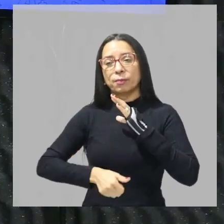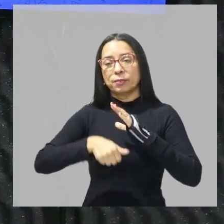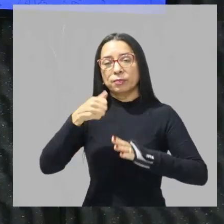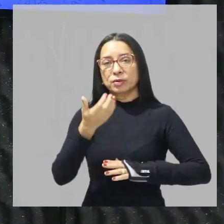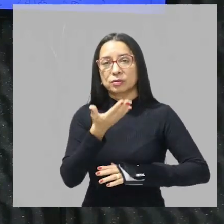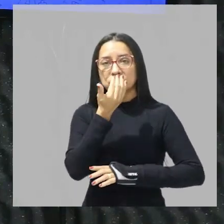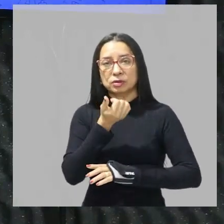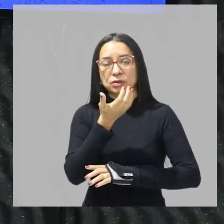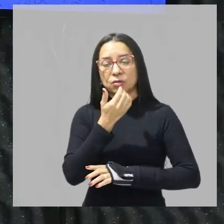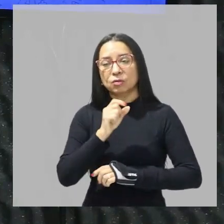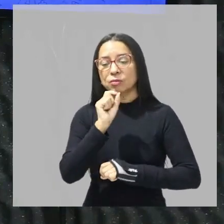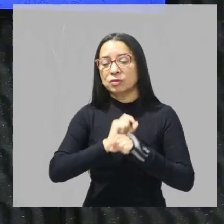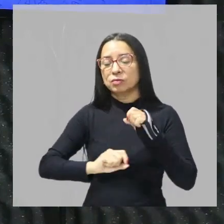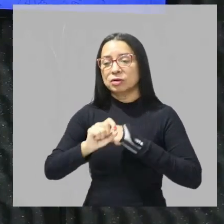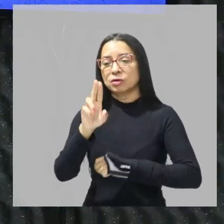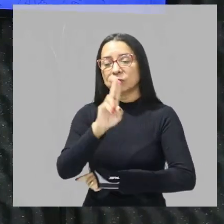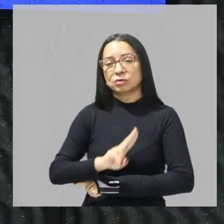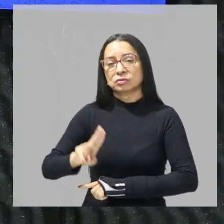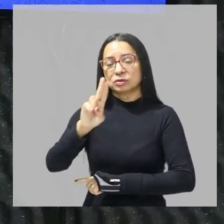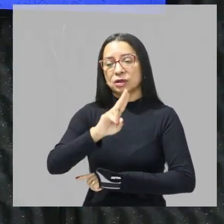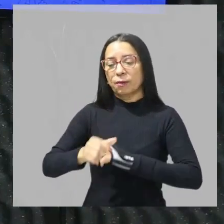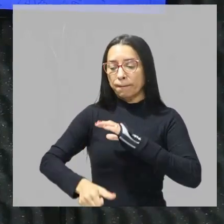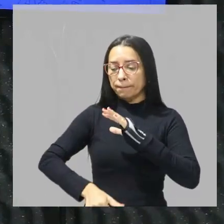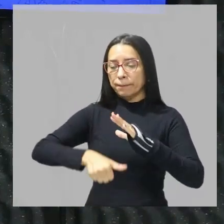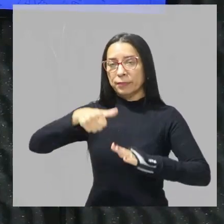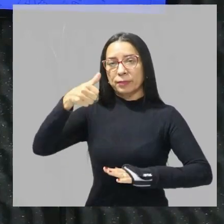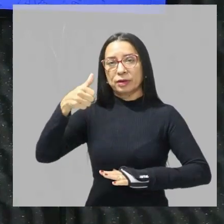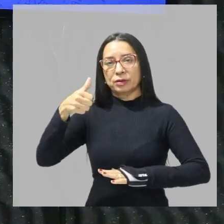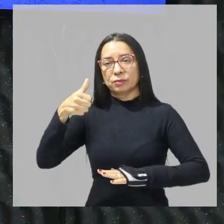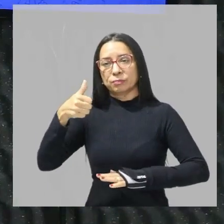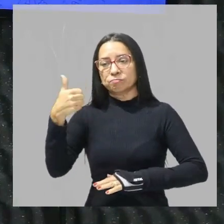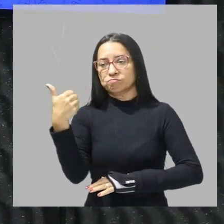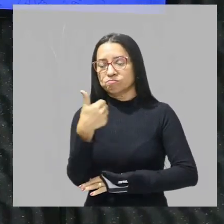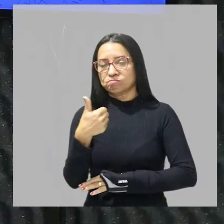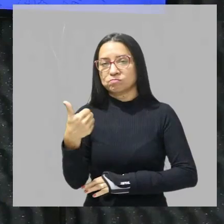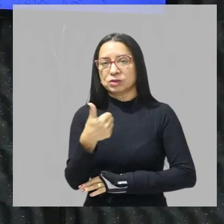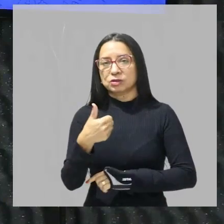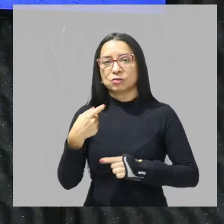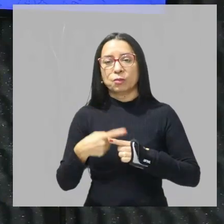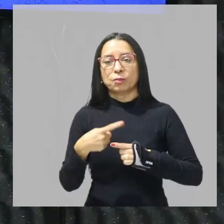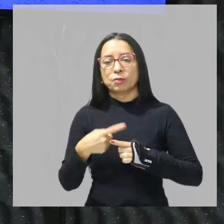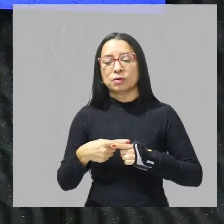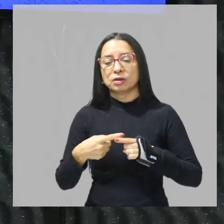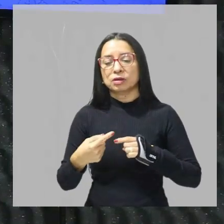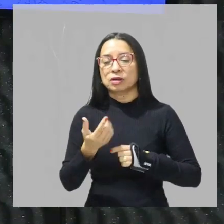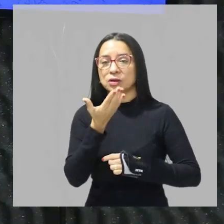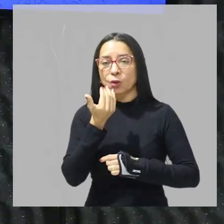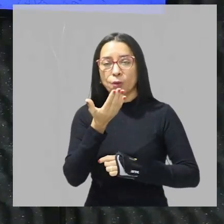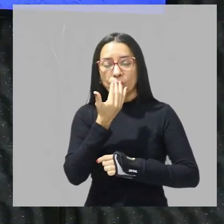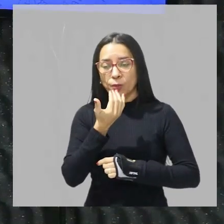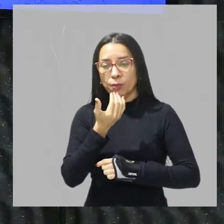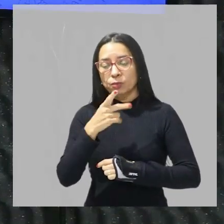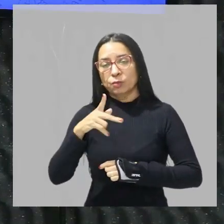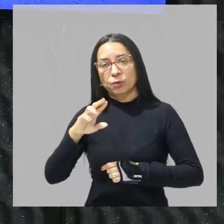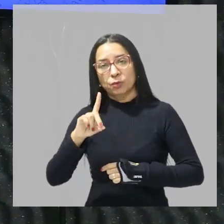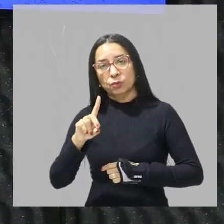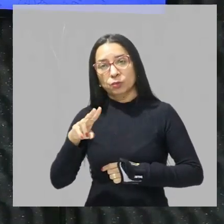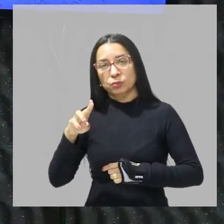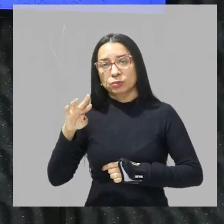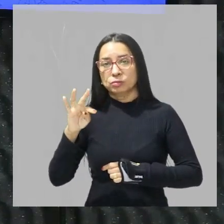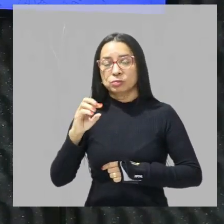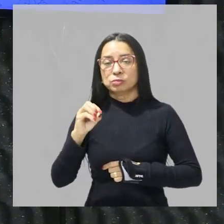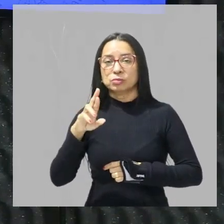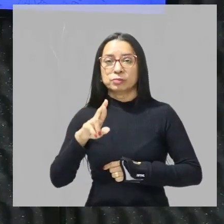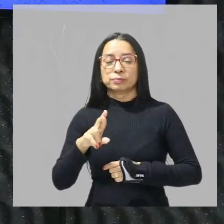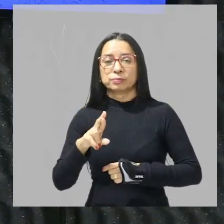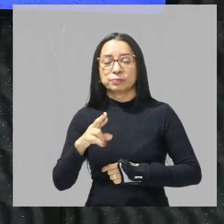produtor, ele é o consumidor primário, tá certo? Porque é o primeiro que se alimenta do produtor. Agora,